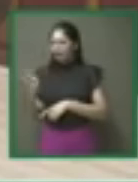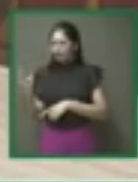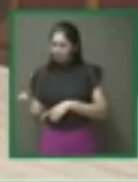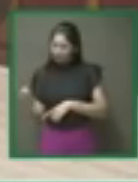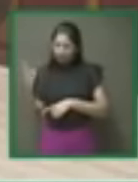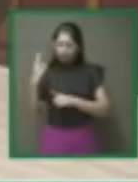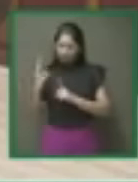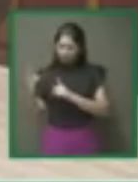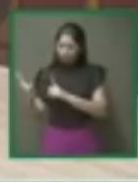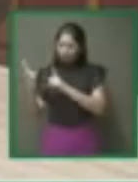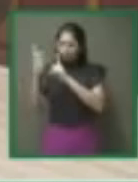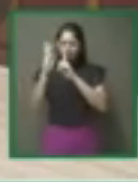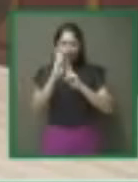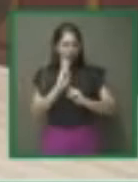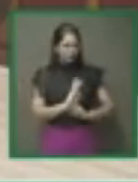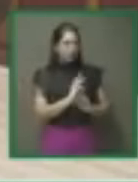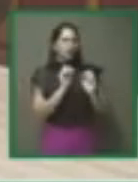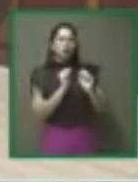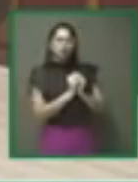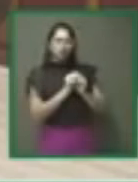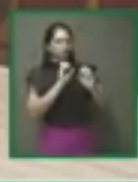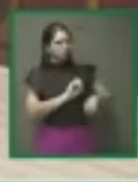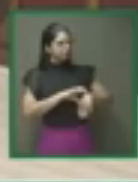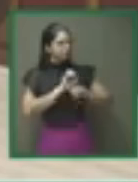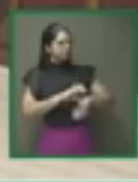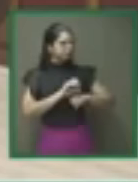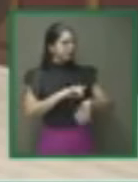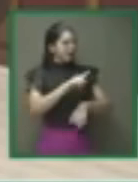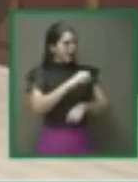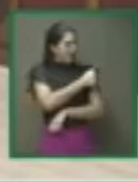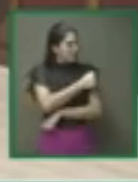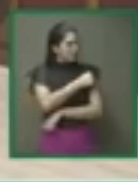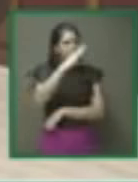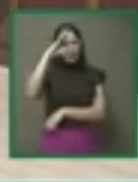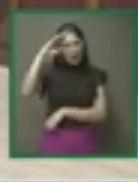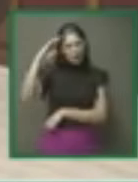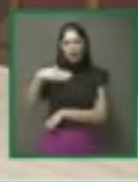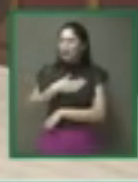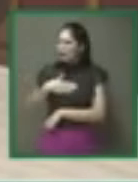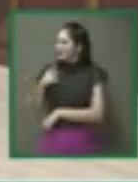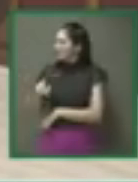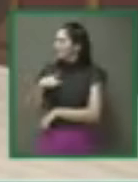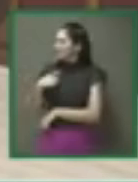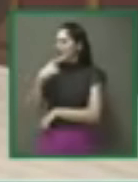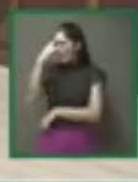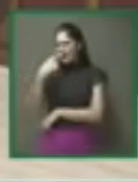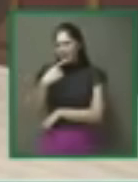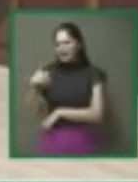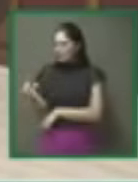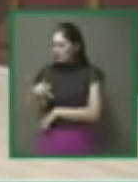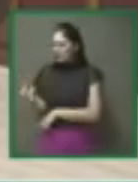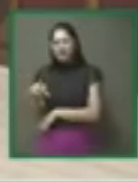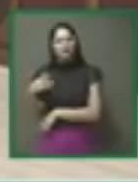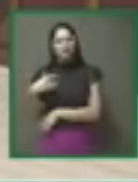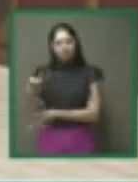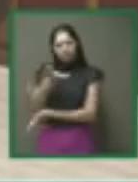uma aula lá junto comigo, né? E os alunos gostaram muito. E aí eu falei para ele, olha, você tem todo jeito e tal. Então, era mais